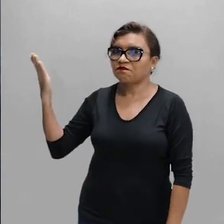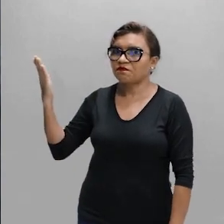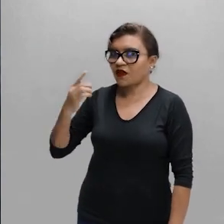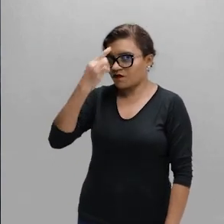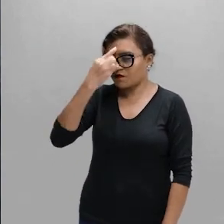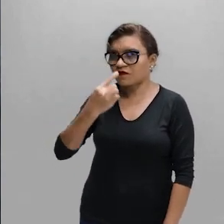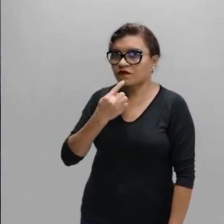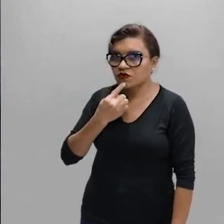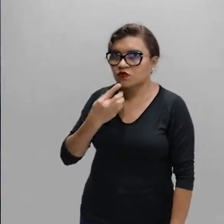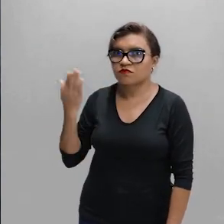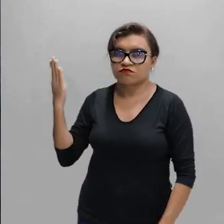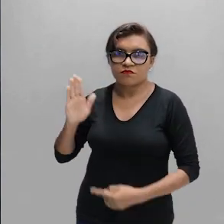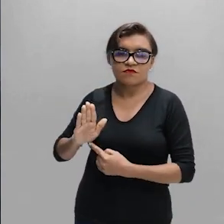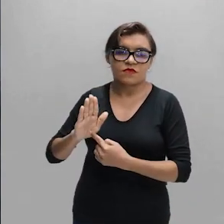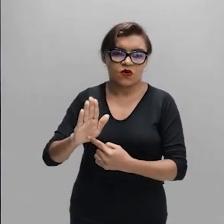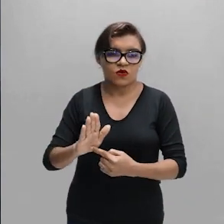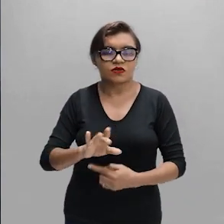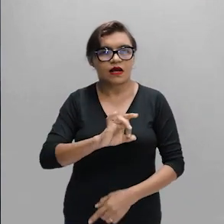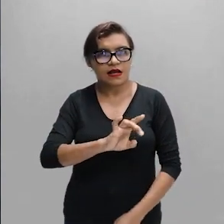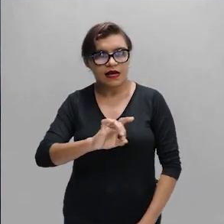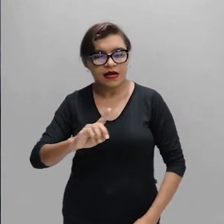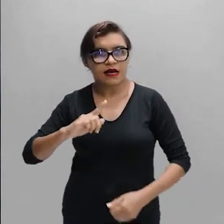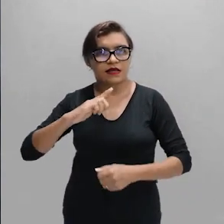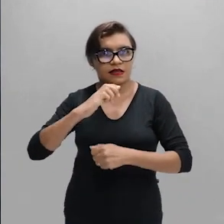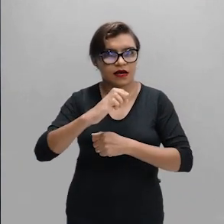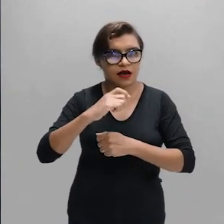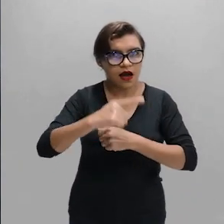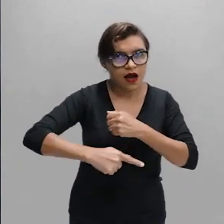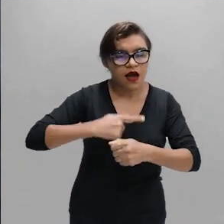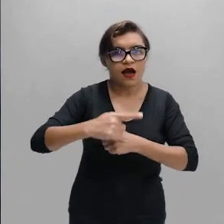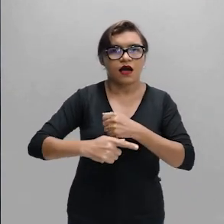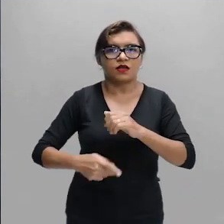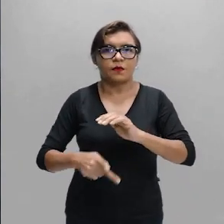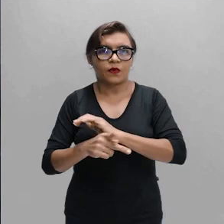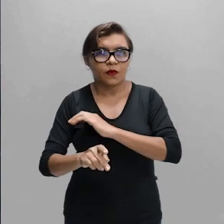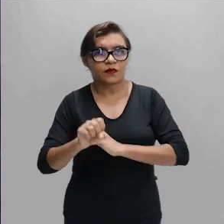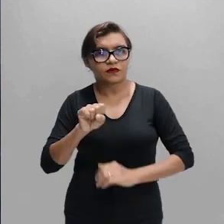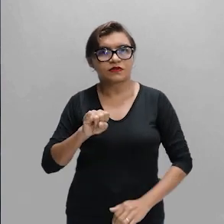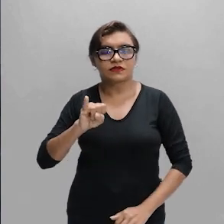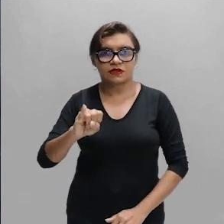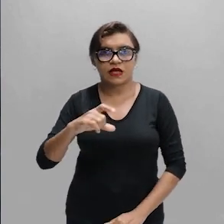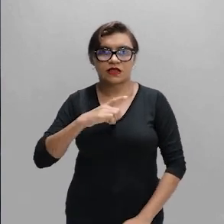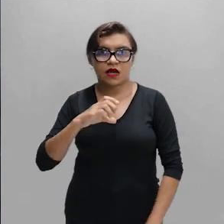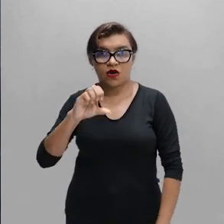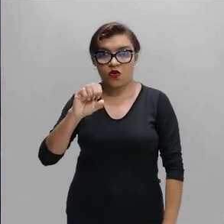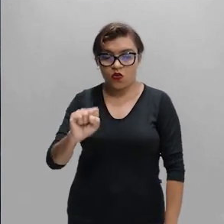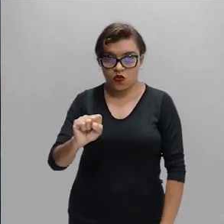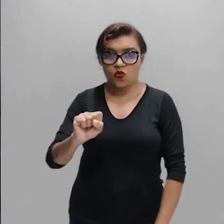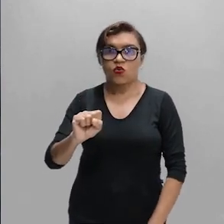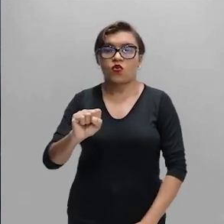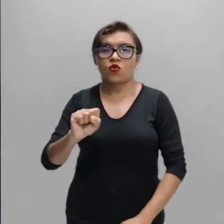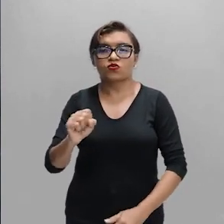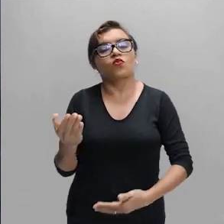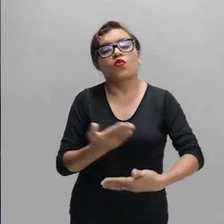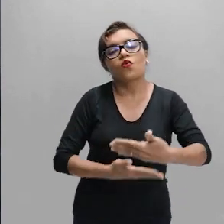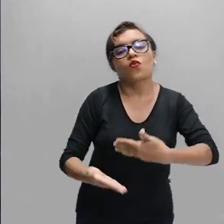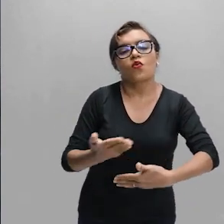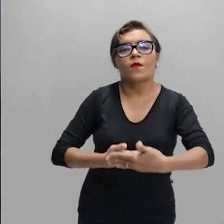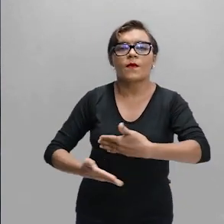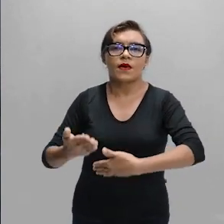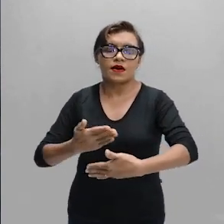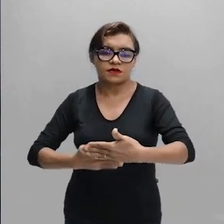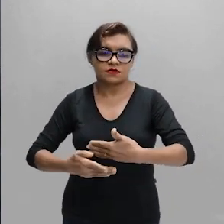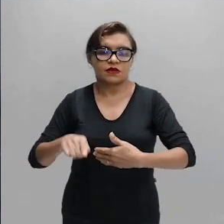né, que cada átomo desse de silício, né, cada partícula de silício, ela acaba tendo 8 quando é compartilhada, formando ali